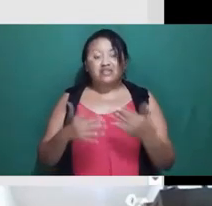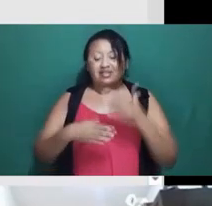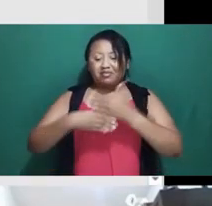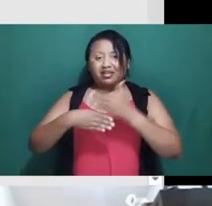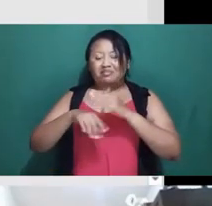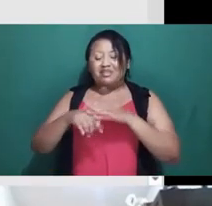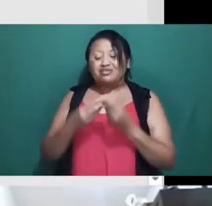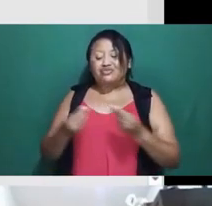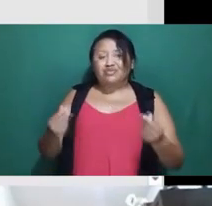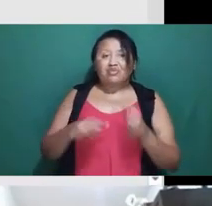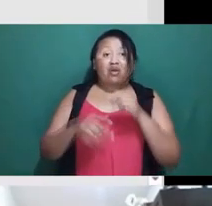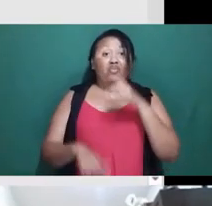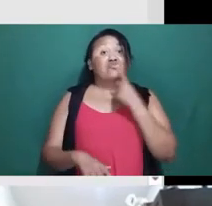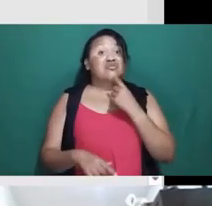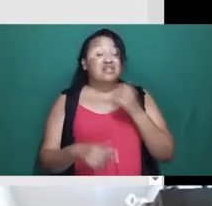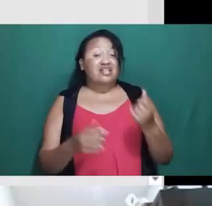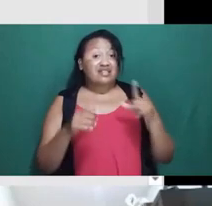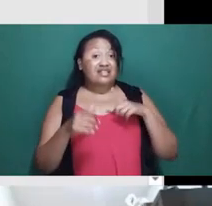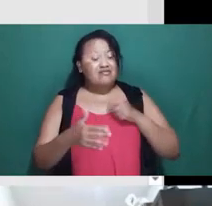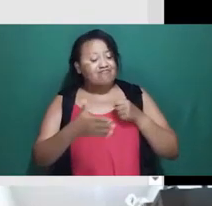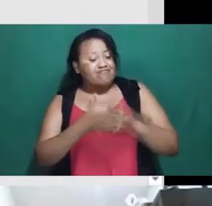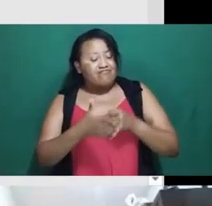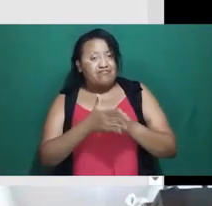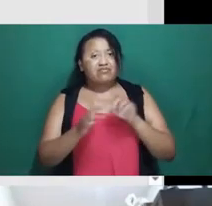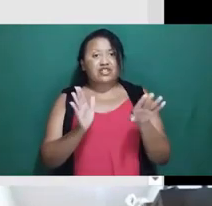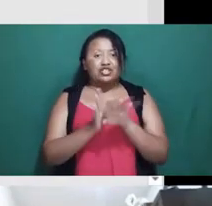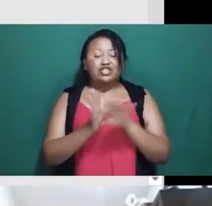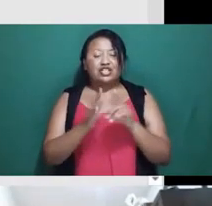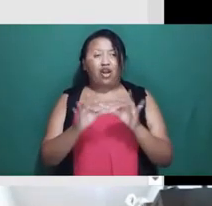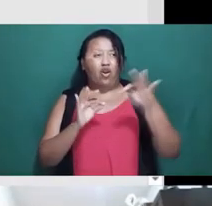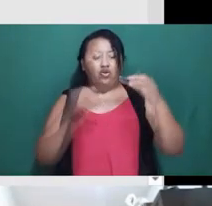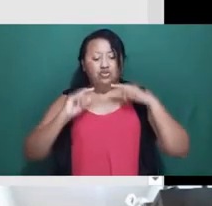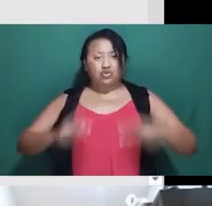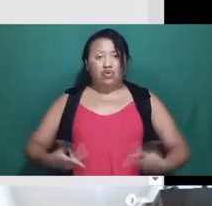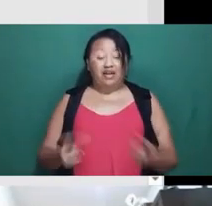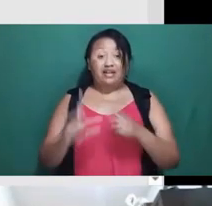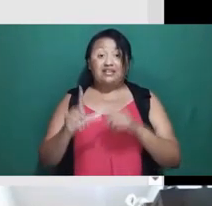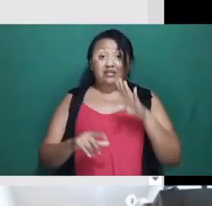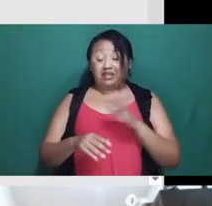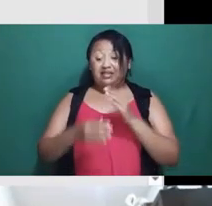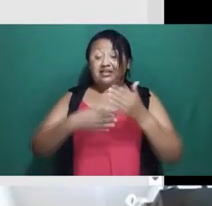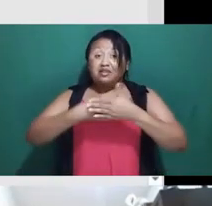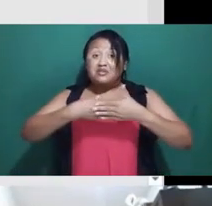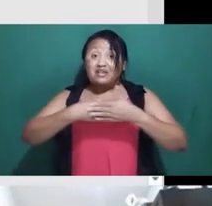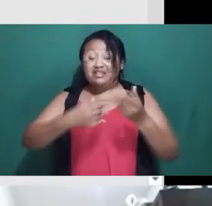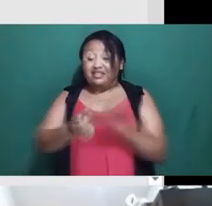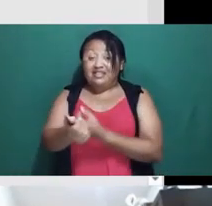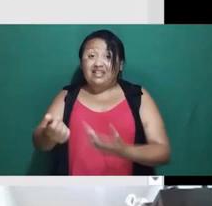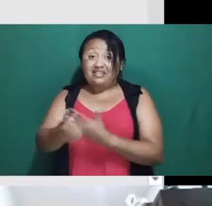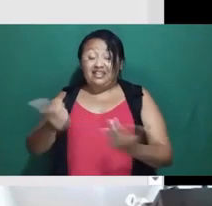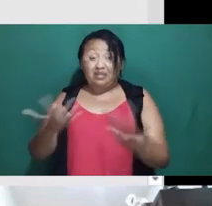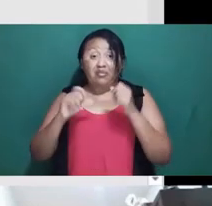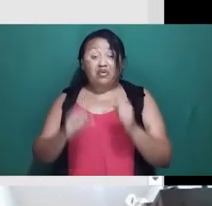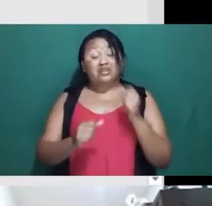tem uma certa pressão para chegar em partes longe do corpo letra B diz ó nas paredes das artérias sistêmicas podem ser